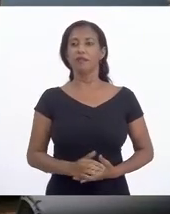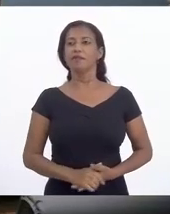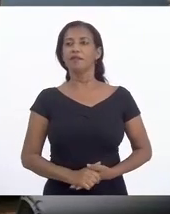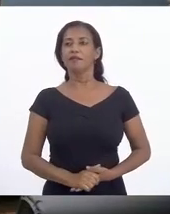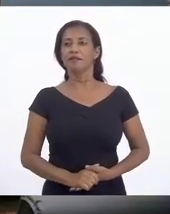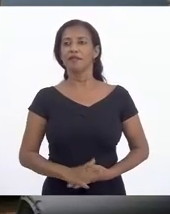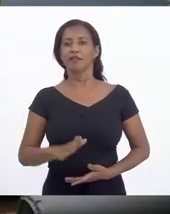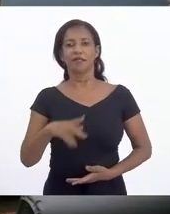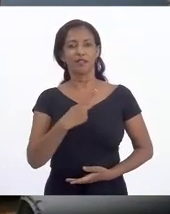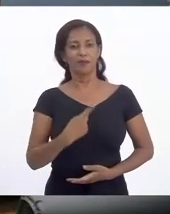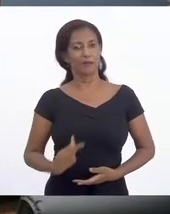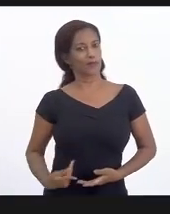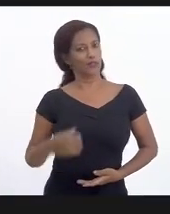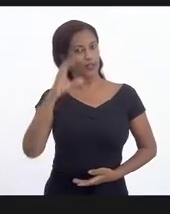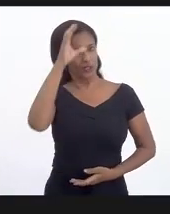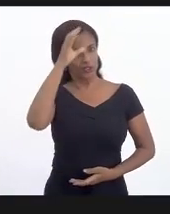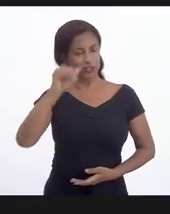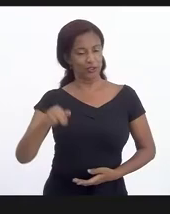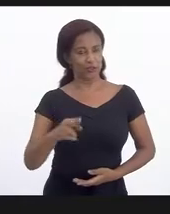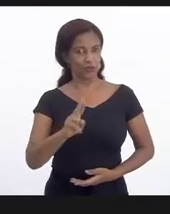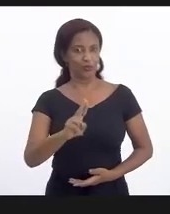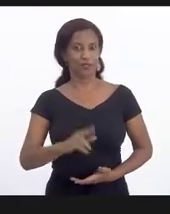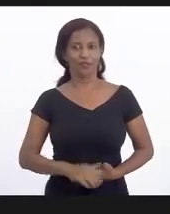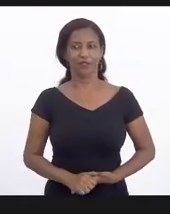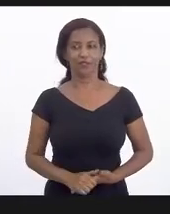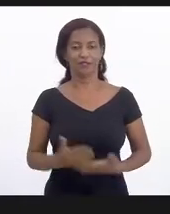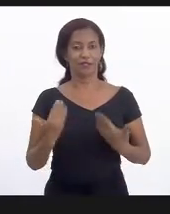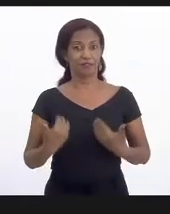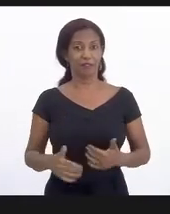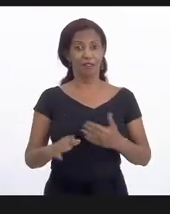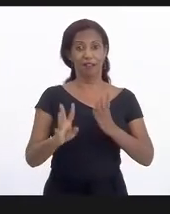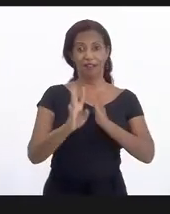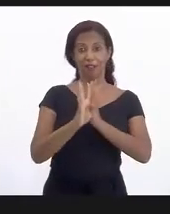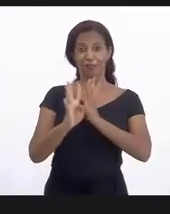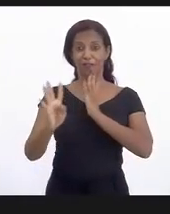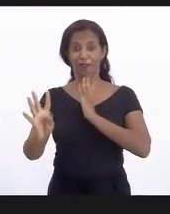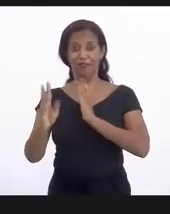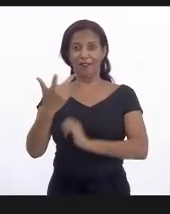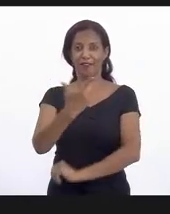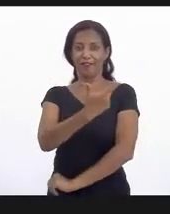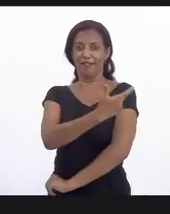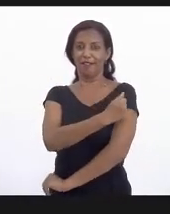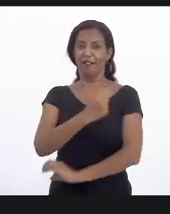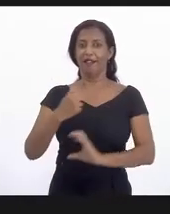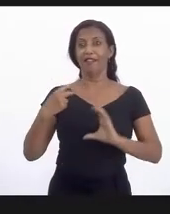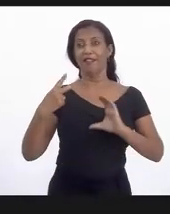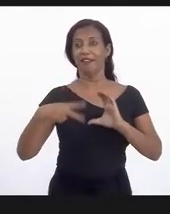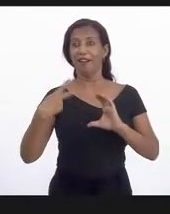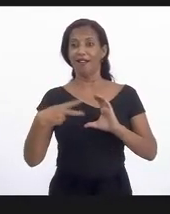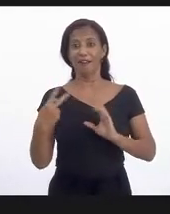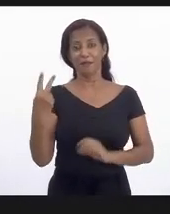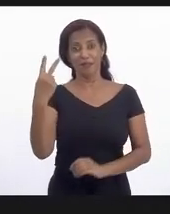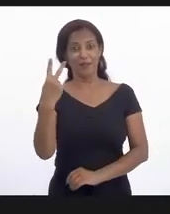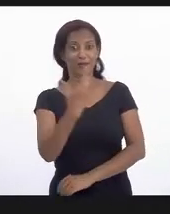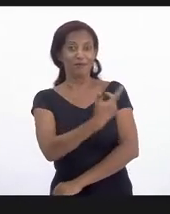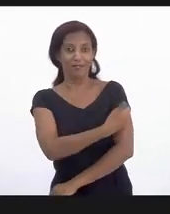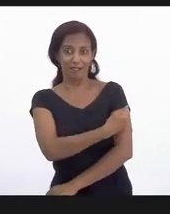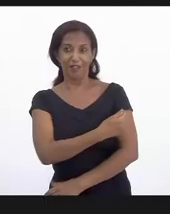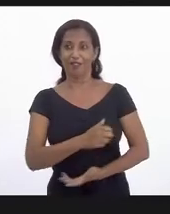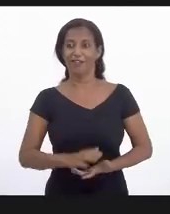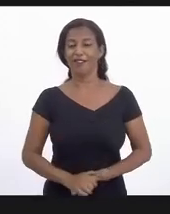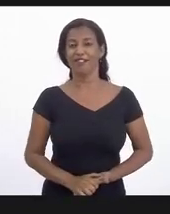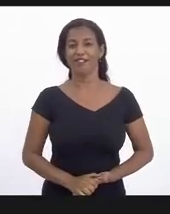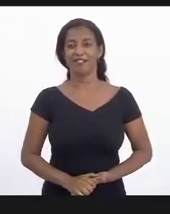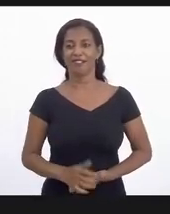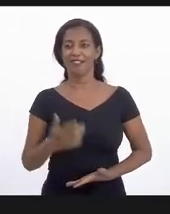Senhora presidenta, deputada Tia Gil, estou aqui na fila da vacinação na Câmara para minha segunda dose, então